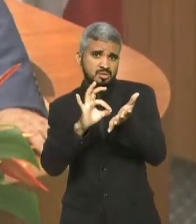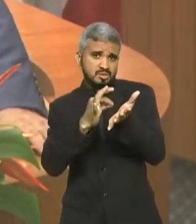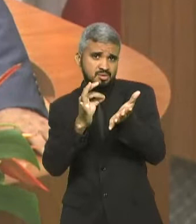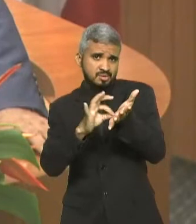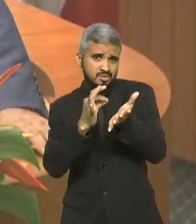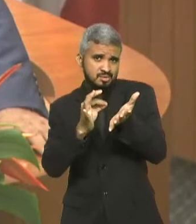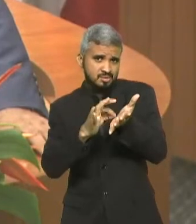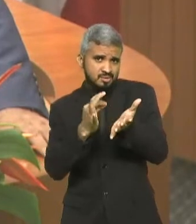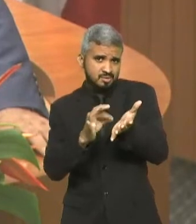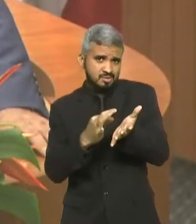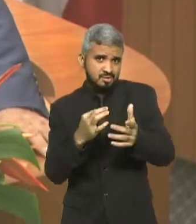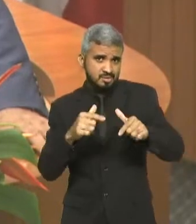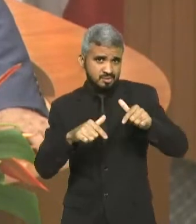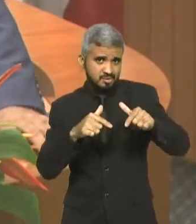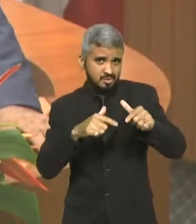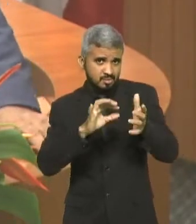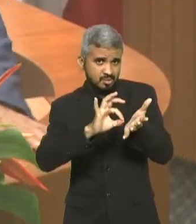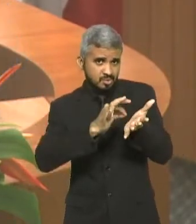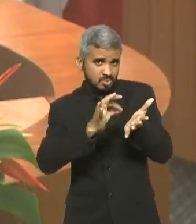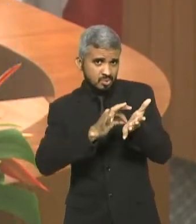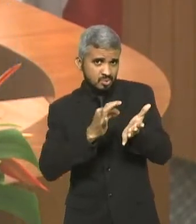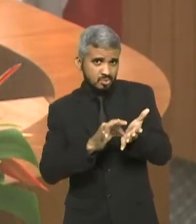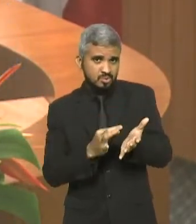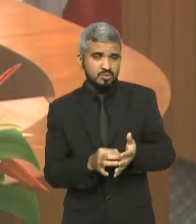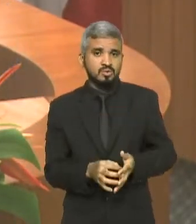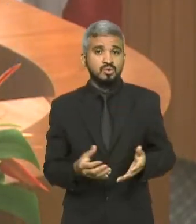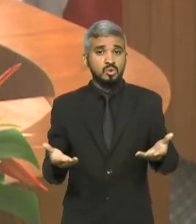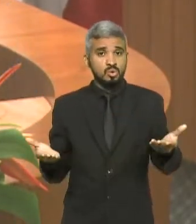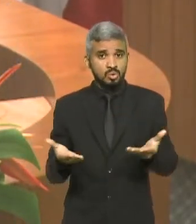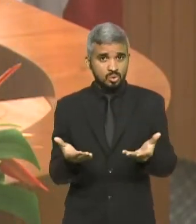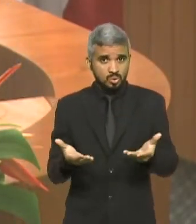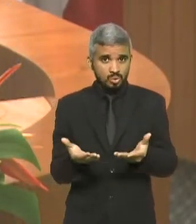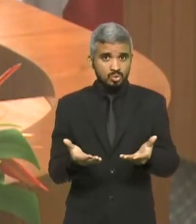Essa é a situação hoje da gestão de Flávio Dino.